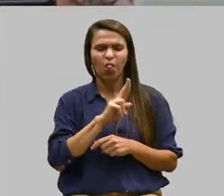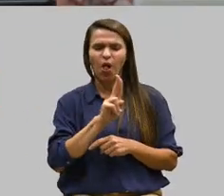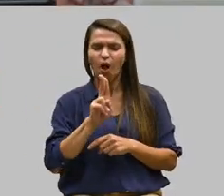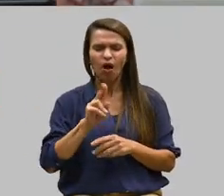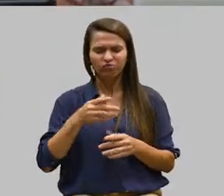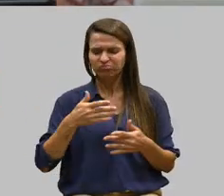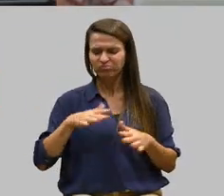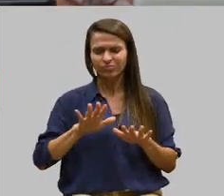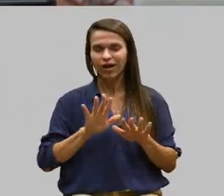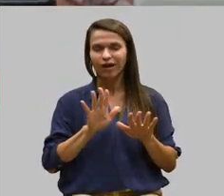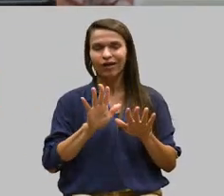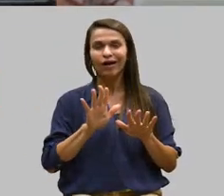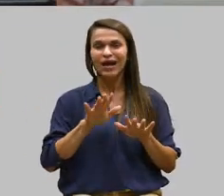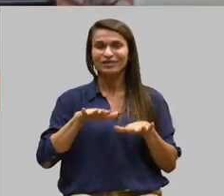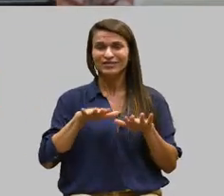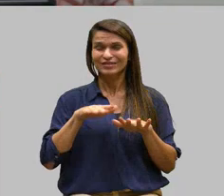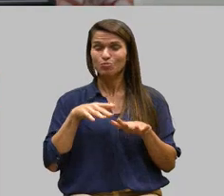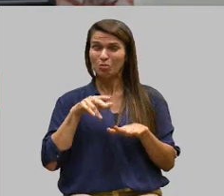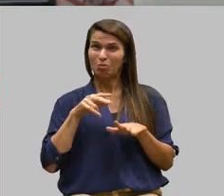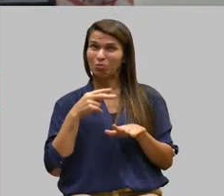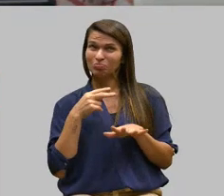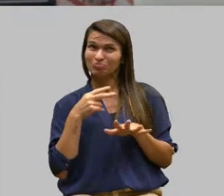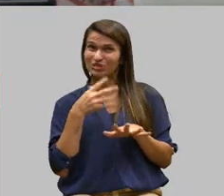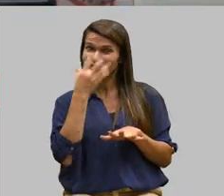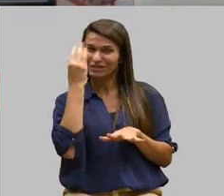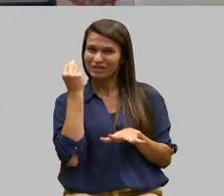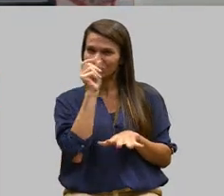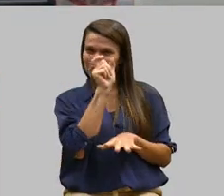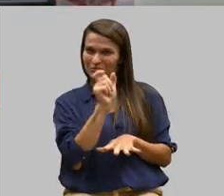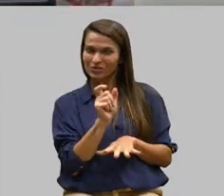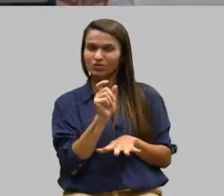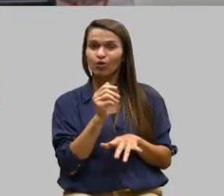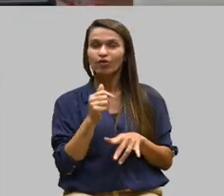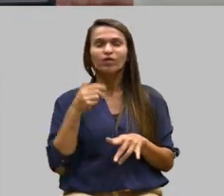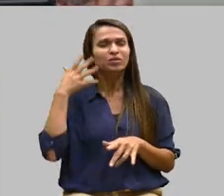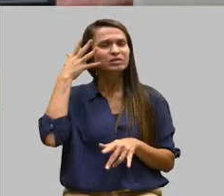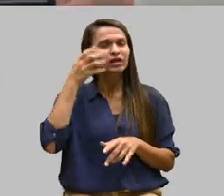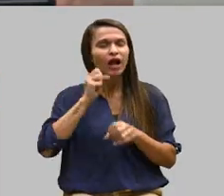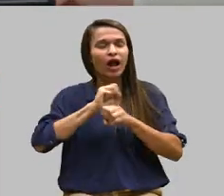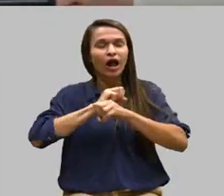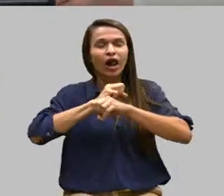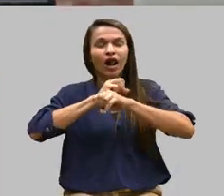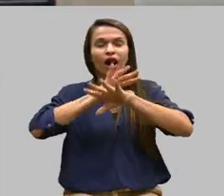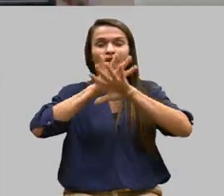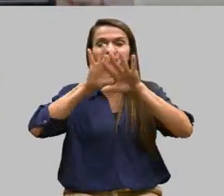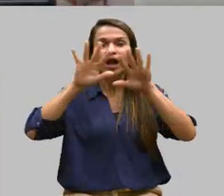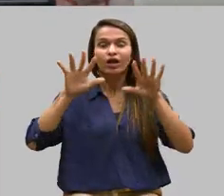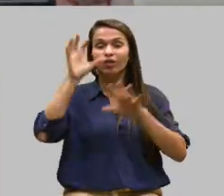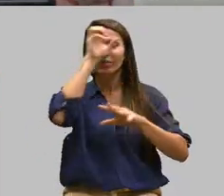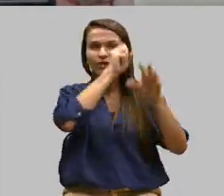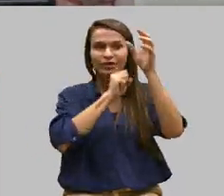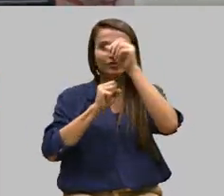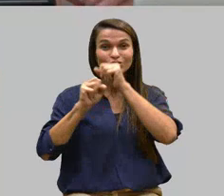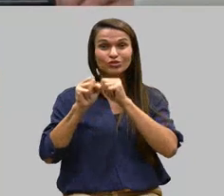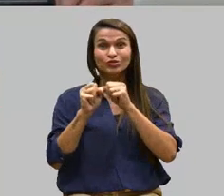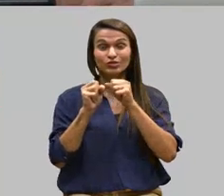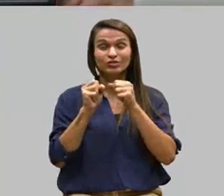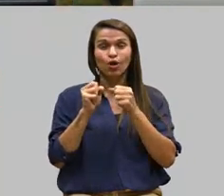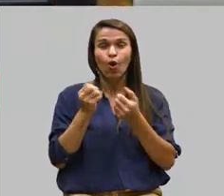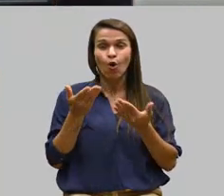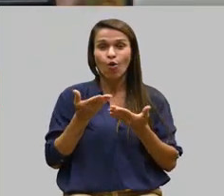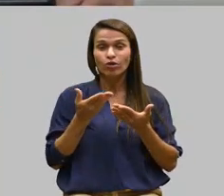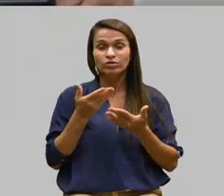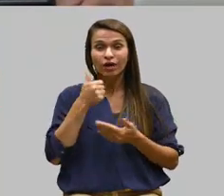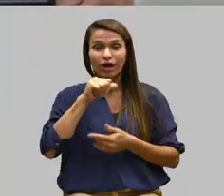que eu possa esquecer de alguém mas foram palestras muito esclarecedores aprendi muito é que hoje com as mães